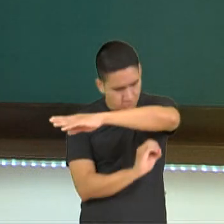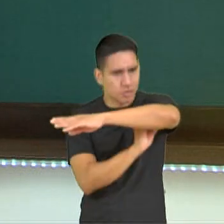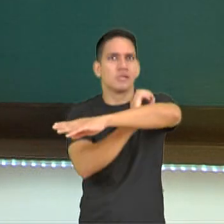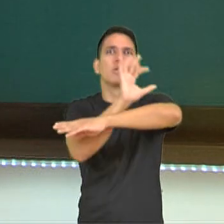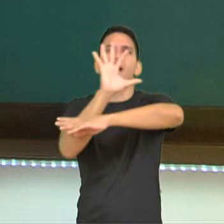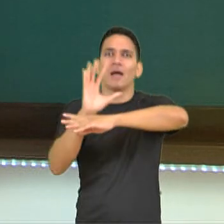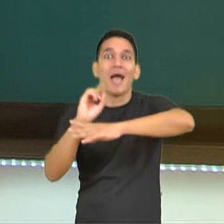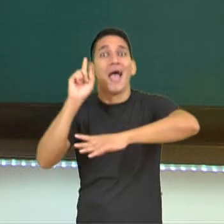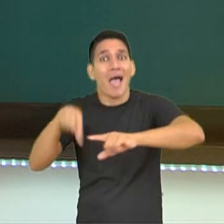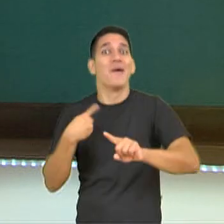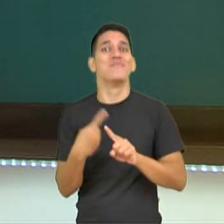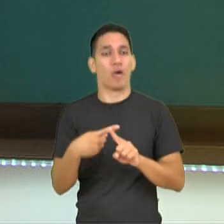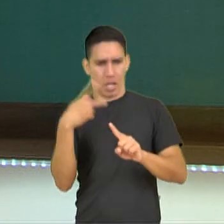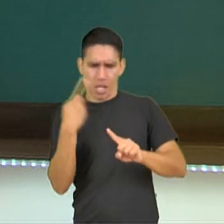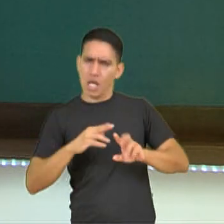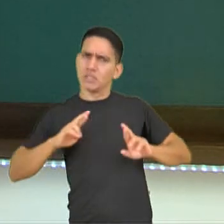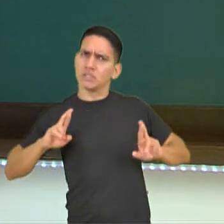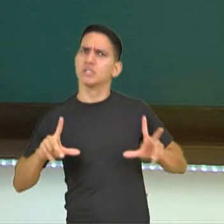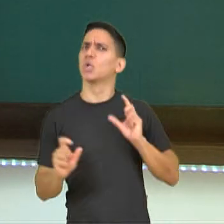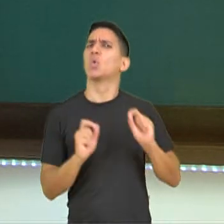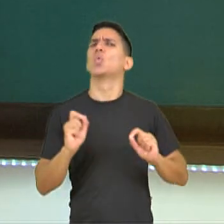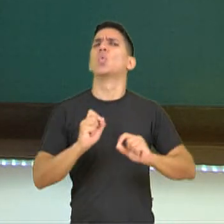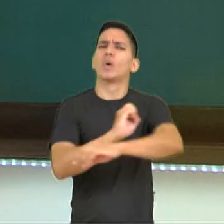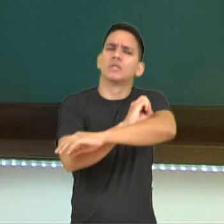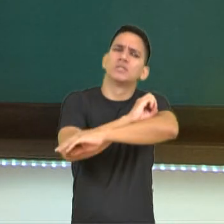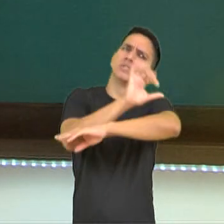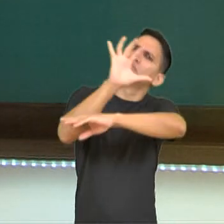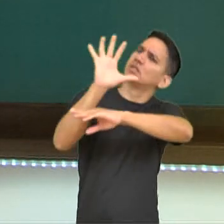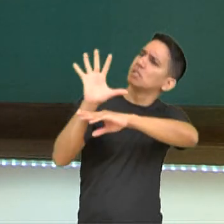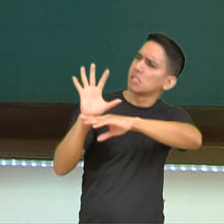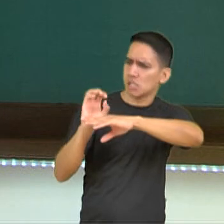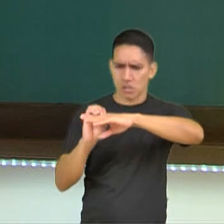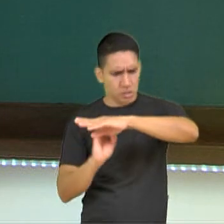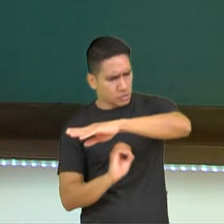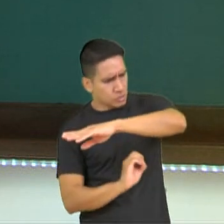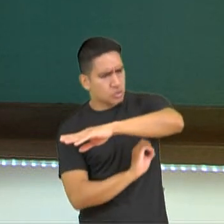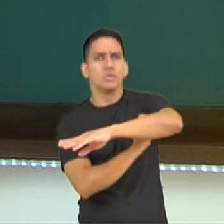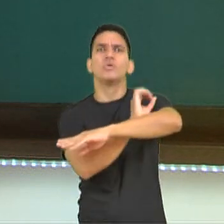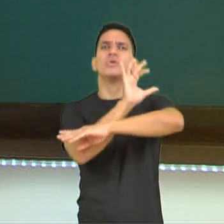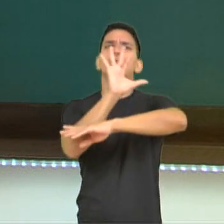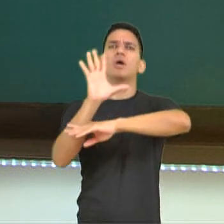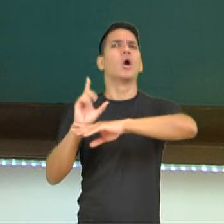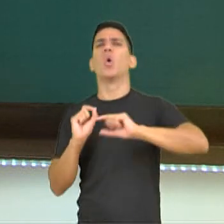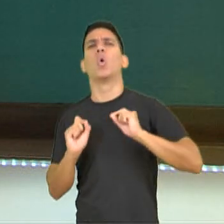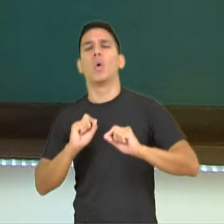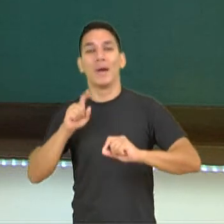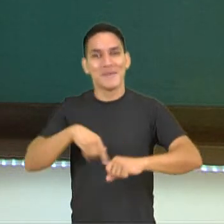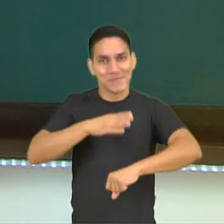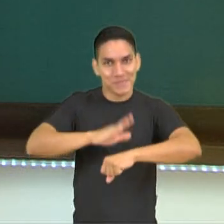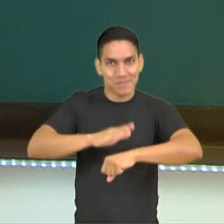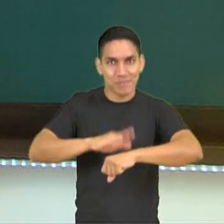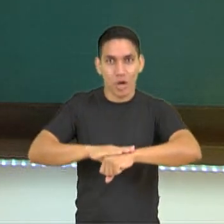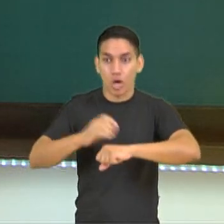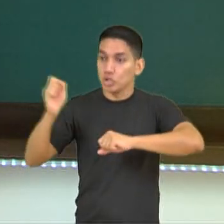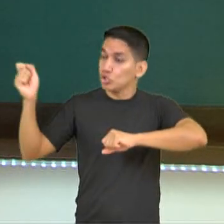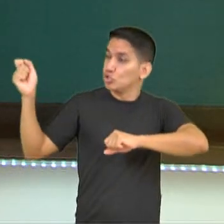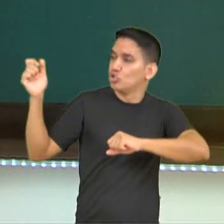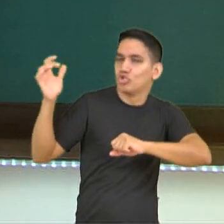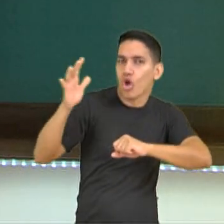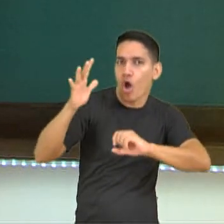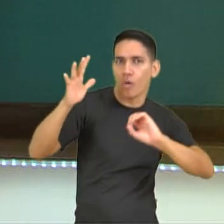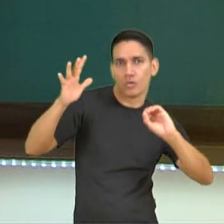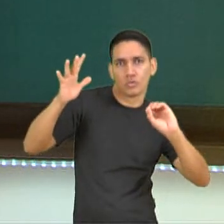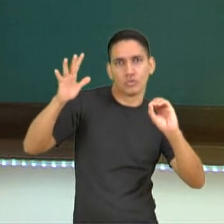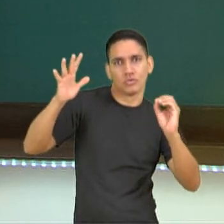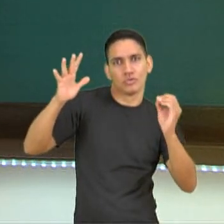estabelece essa diferença. O que é o dia e a noite? É o momento em que nós estamos recebendo a luz solar e o